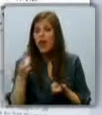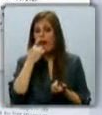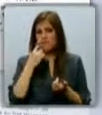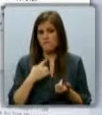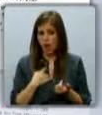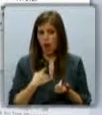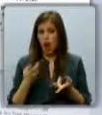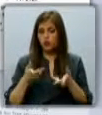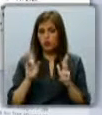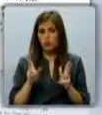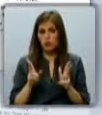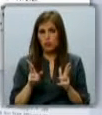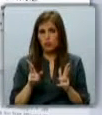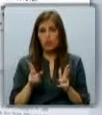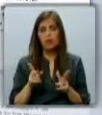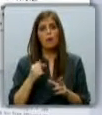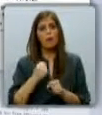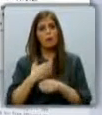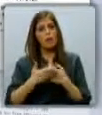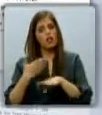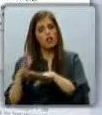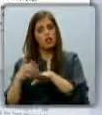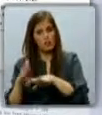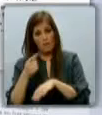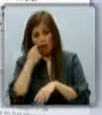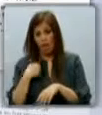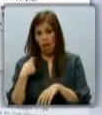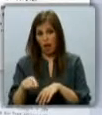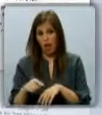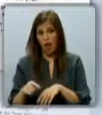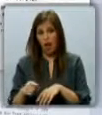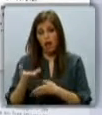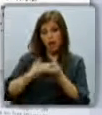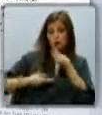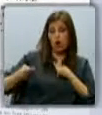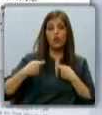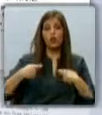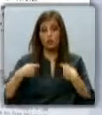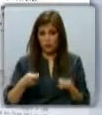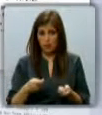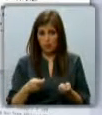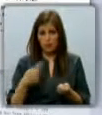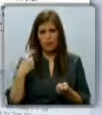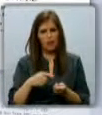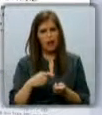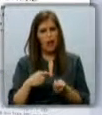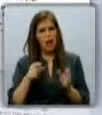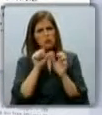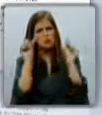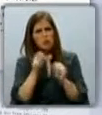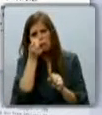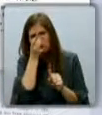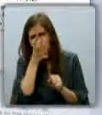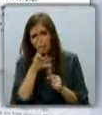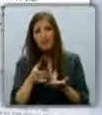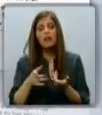nas autorizações para a realização de trabalho extraordinário e reembolso de despesas há fragilidades operacionais quanto